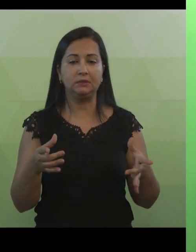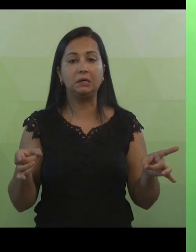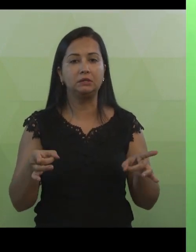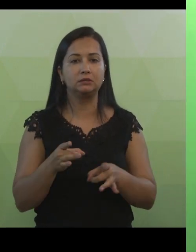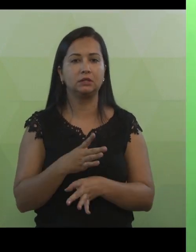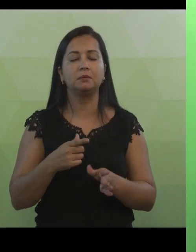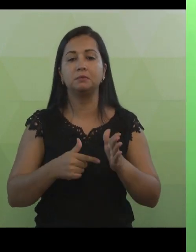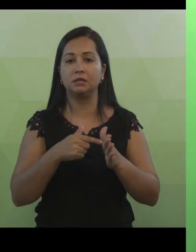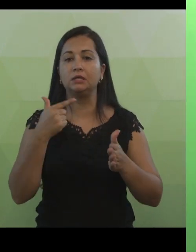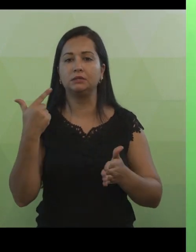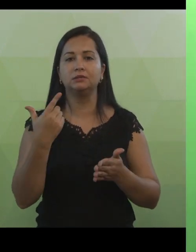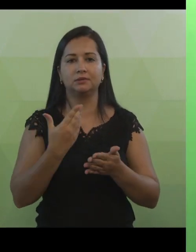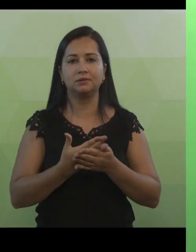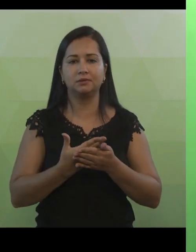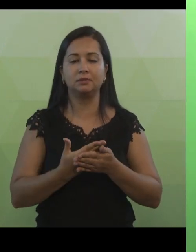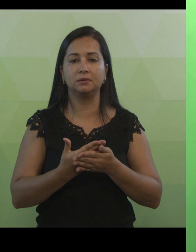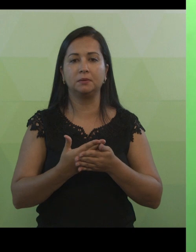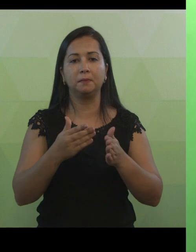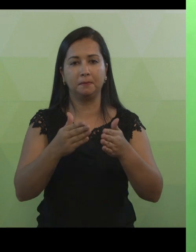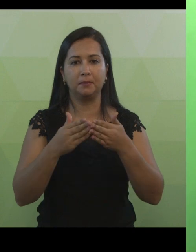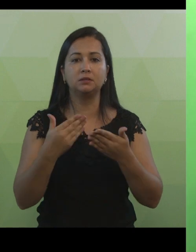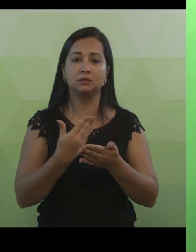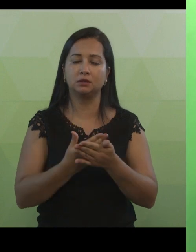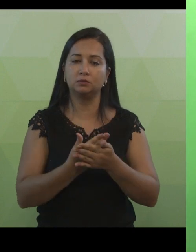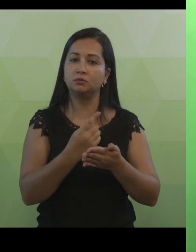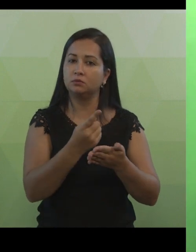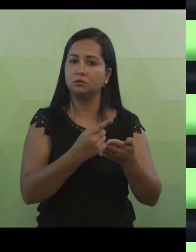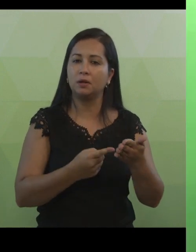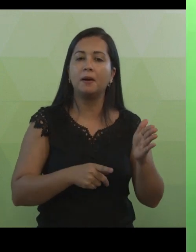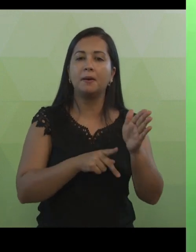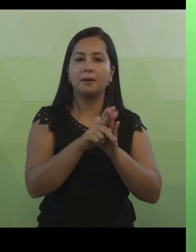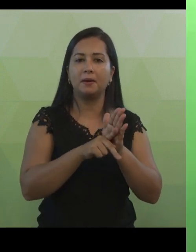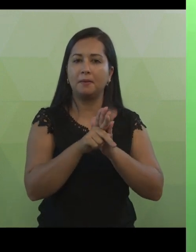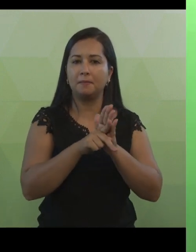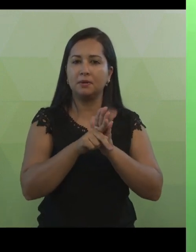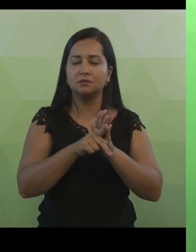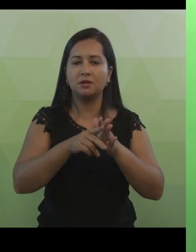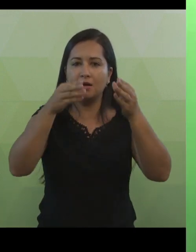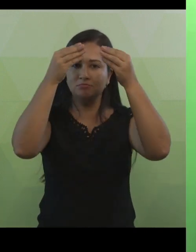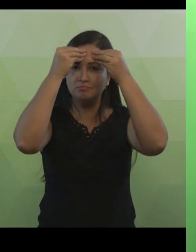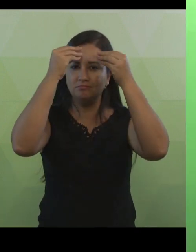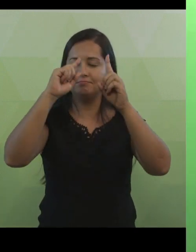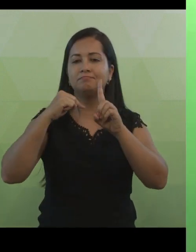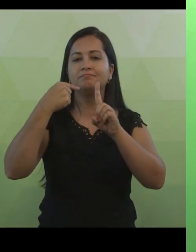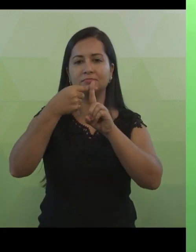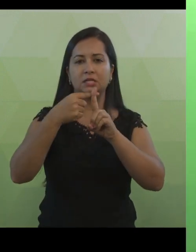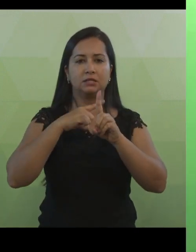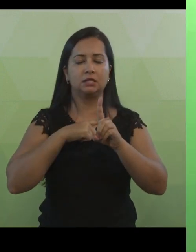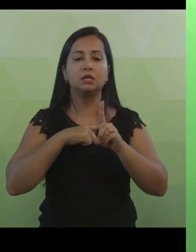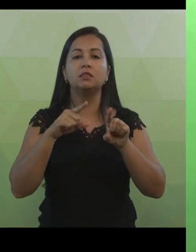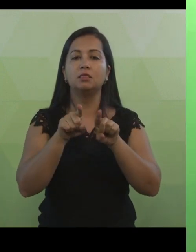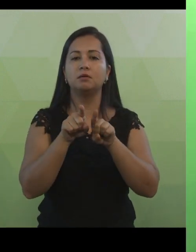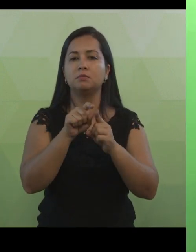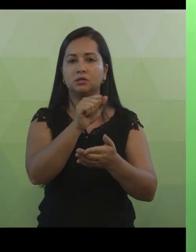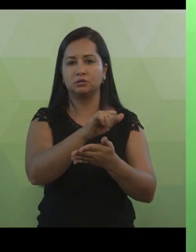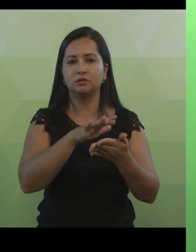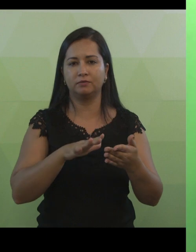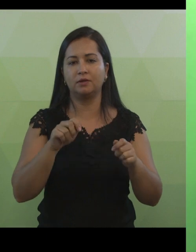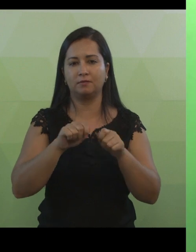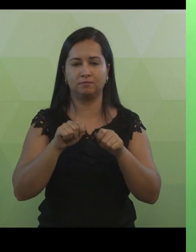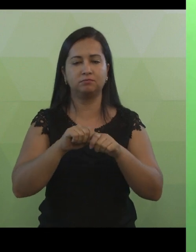Encerramos assim nossa segunda aula. Pesque e estude material didático e pesquise na internet para reforçar os conhecimentos estudados. E realize a atividade prática